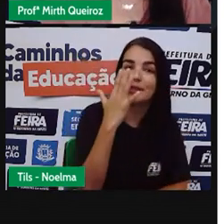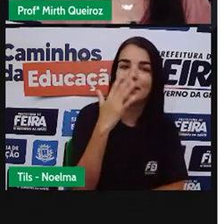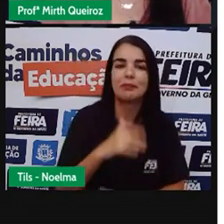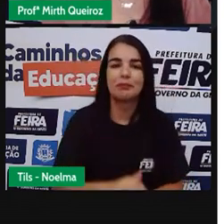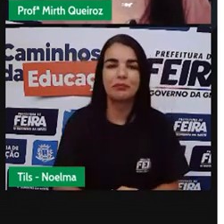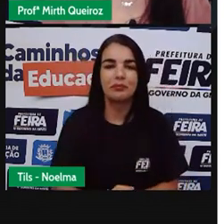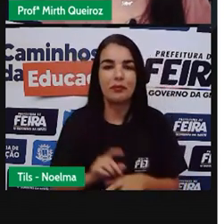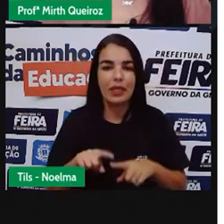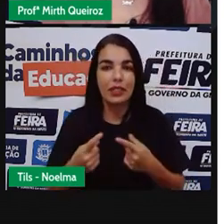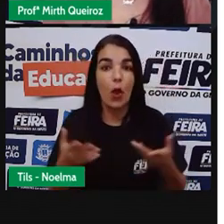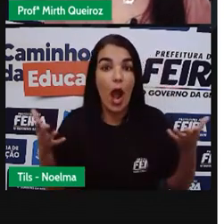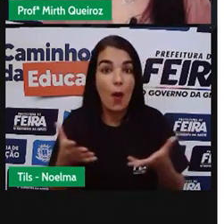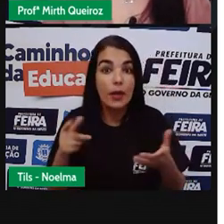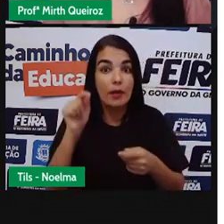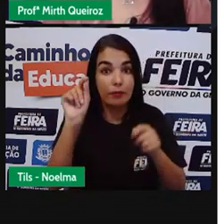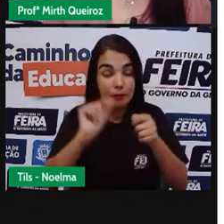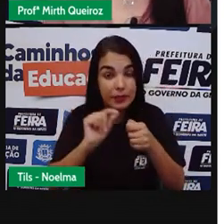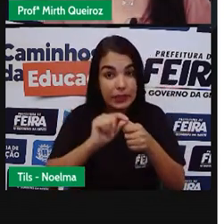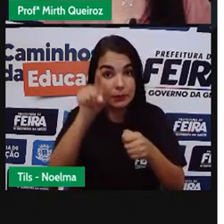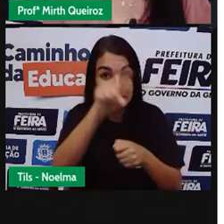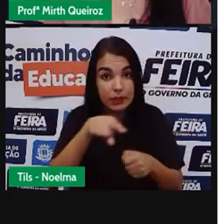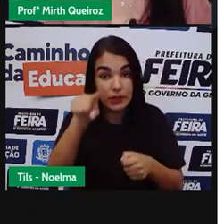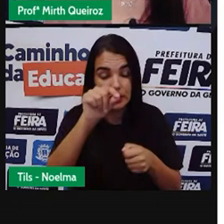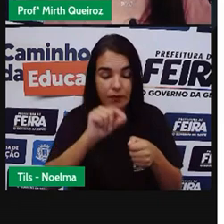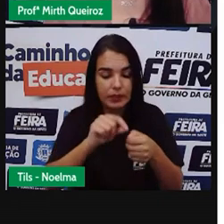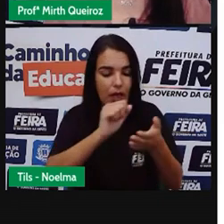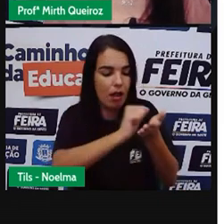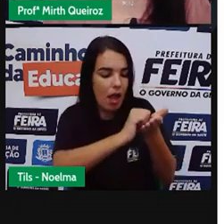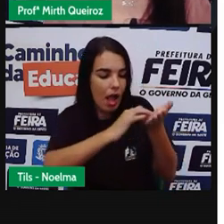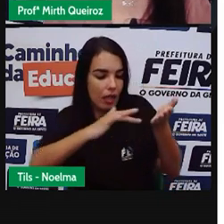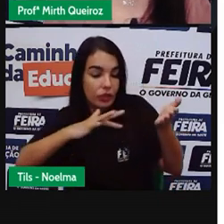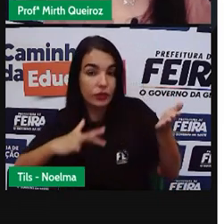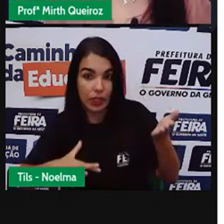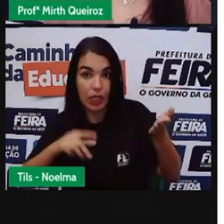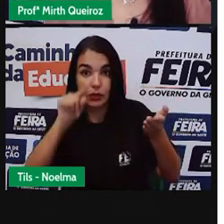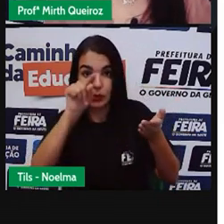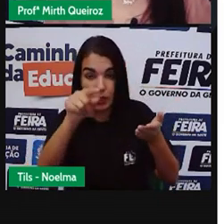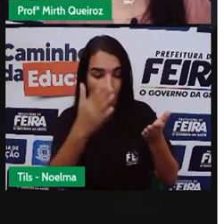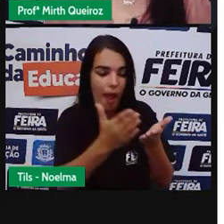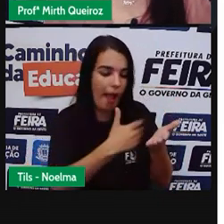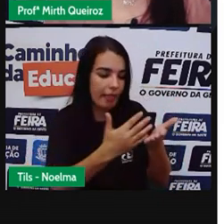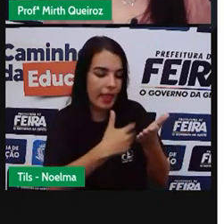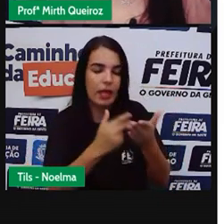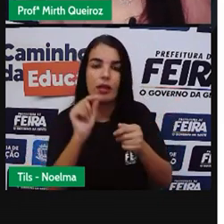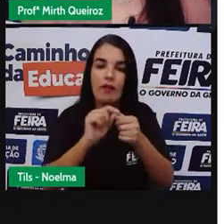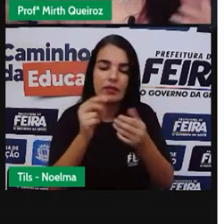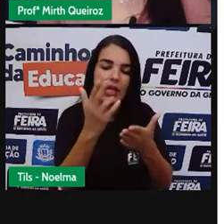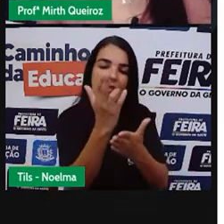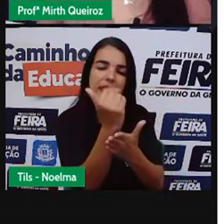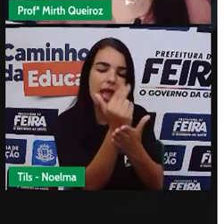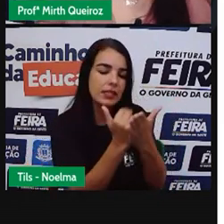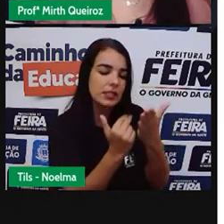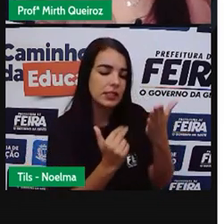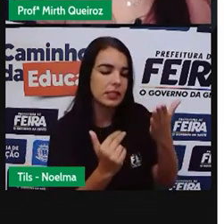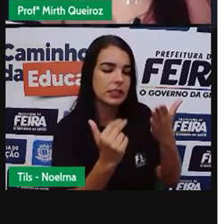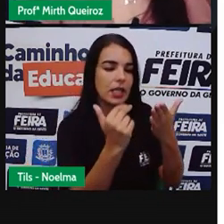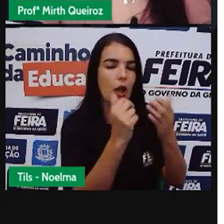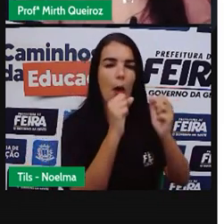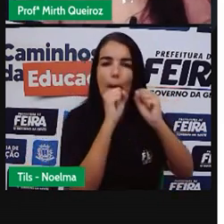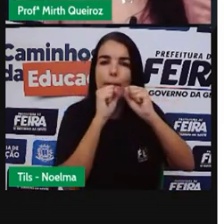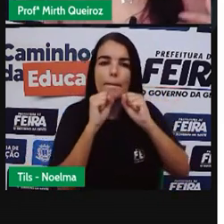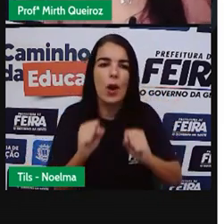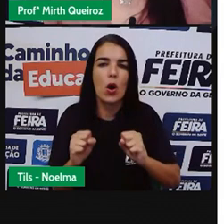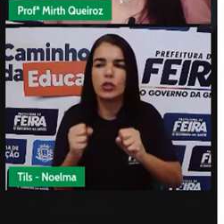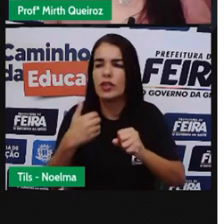o caderno de desenho de vocês, fazer um desenho que represente a natureza, fazer um passeio aí